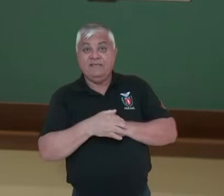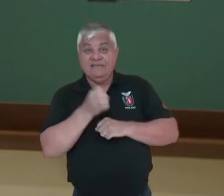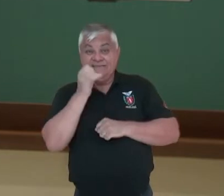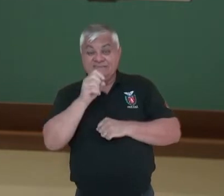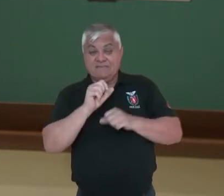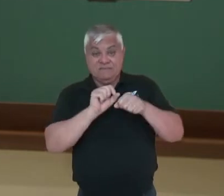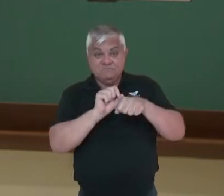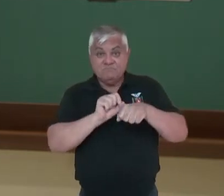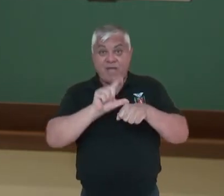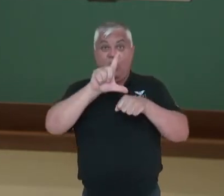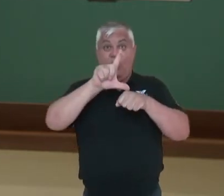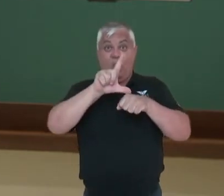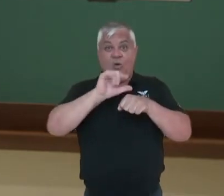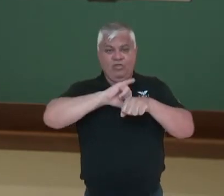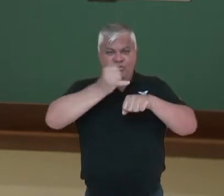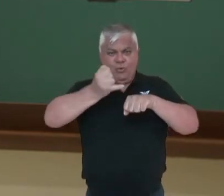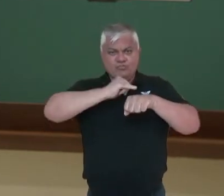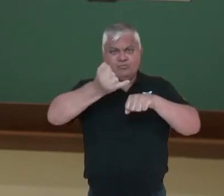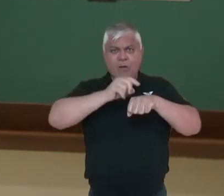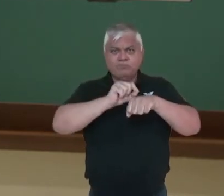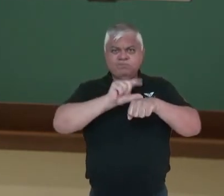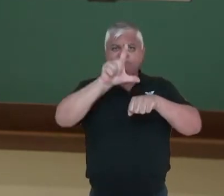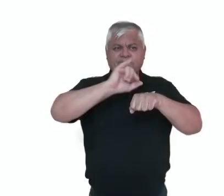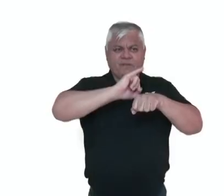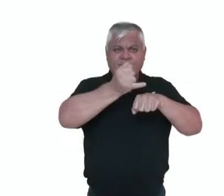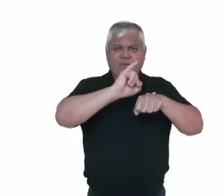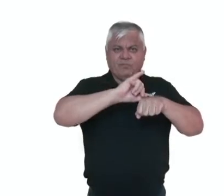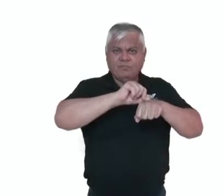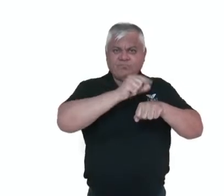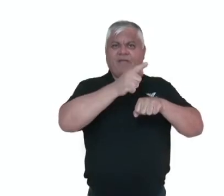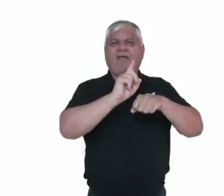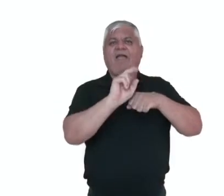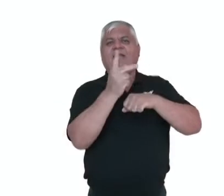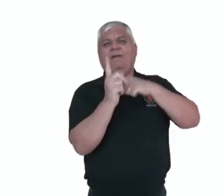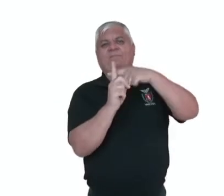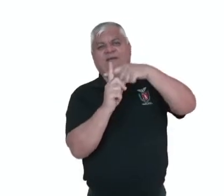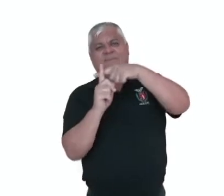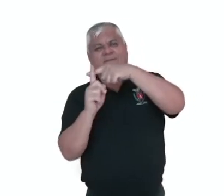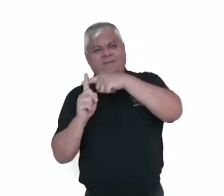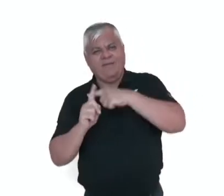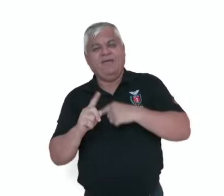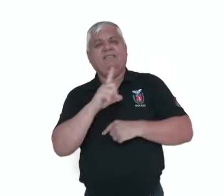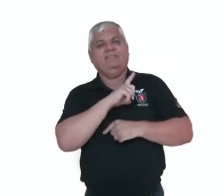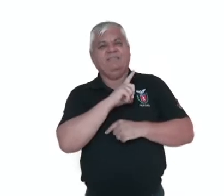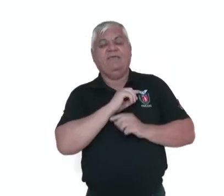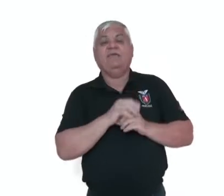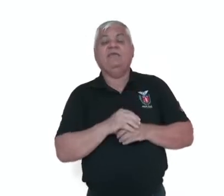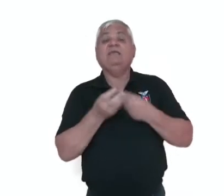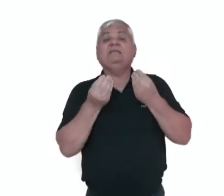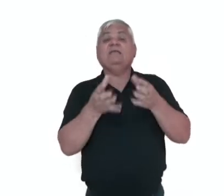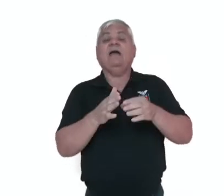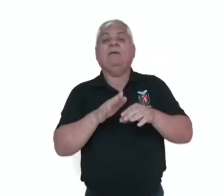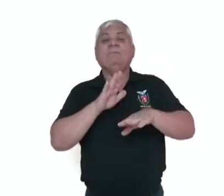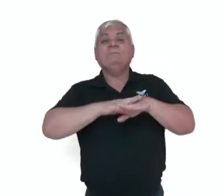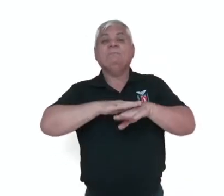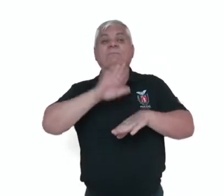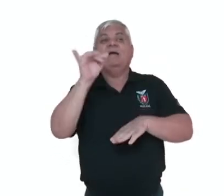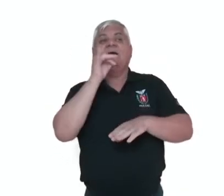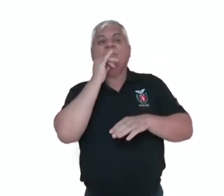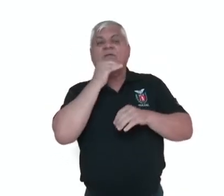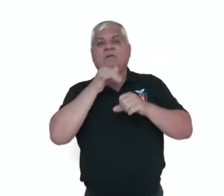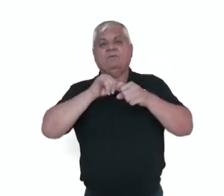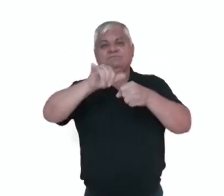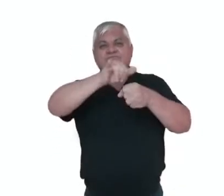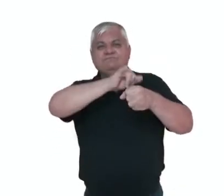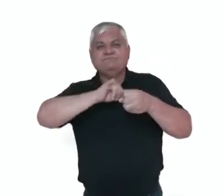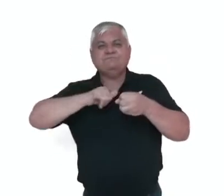grau de ionização, maior será a concentração de íons H+ presentes na solução, proporcionando uma maior condutibilidade